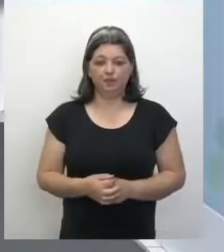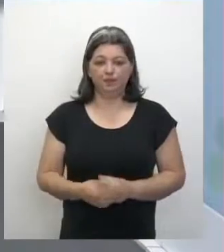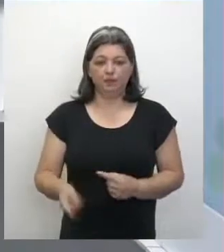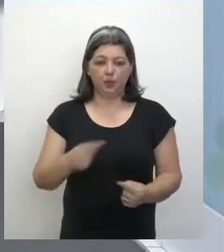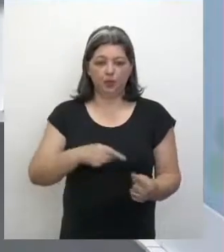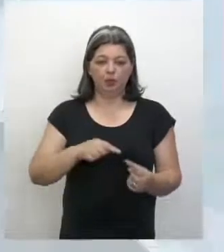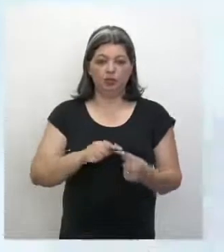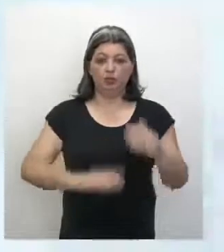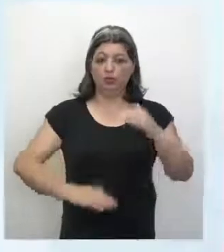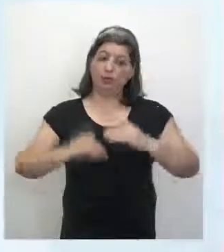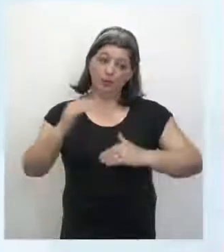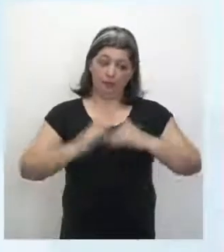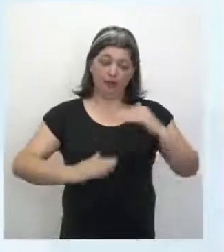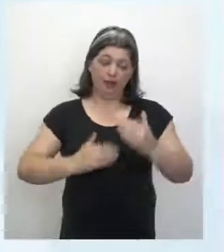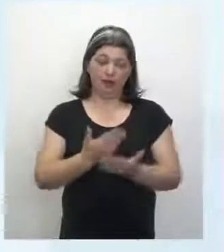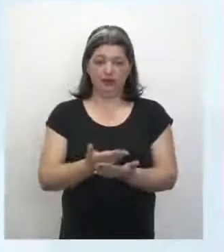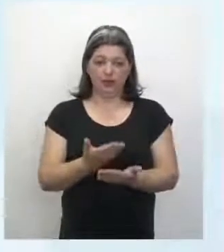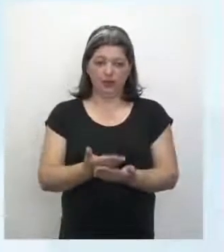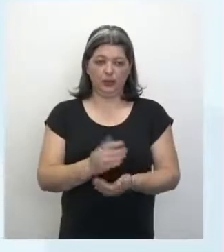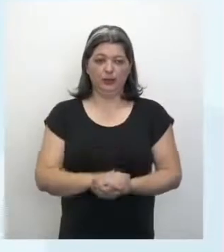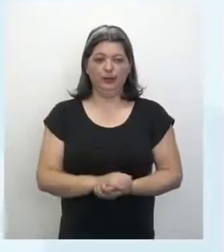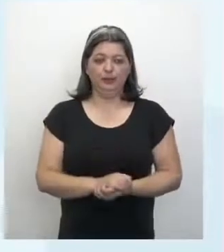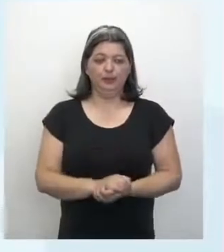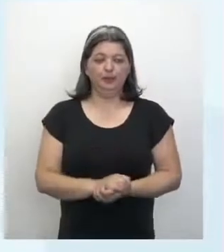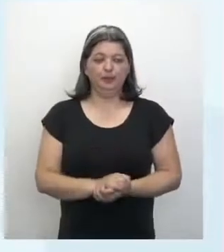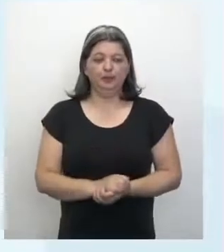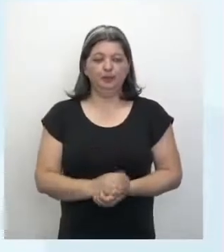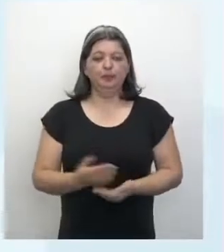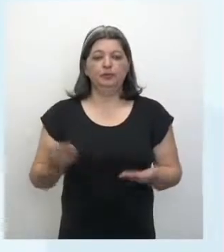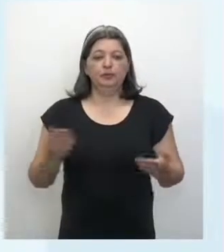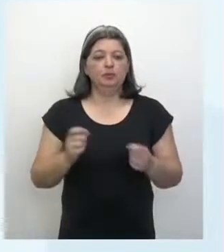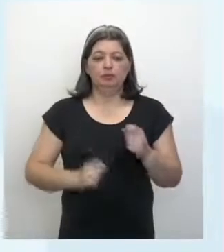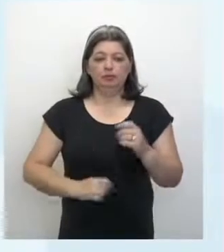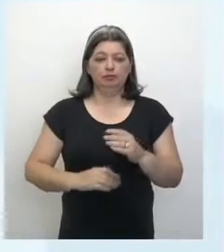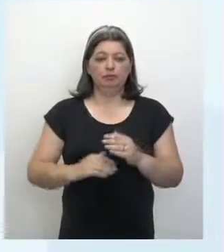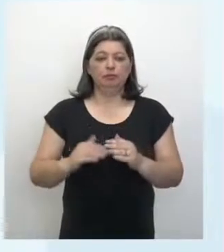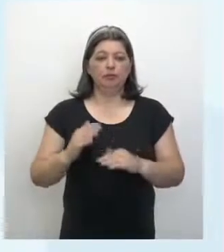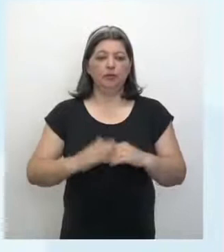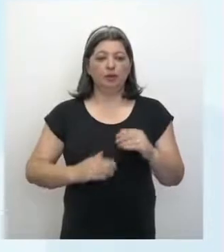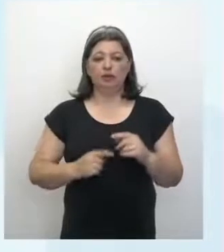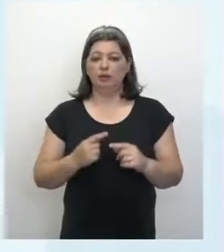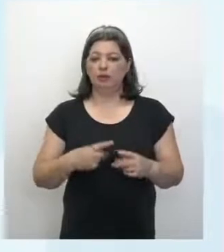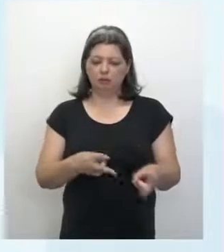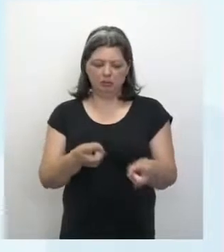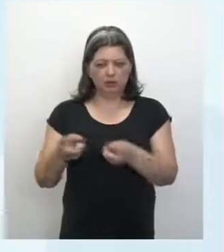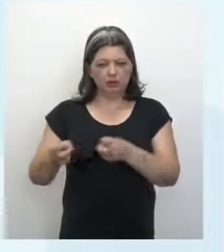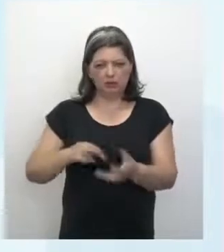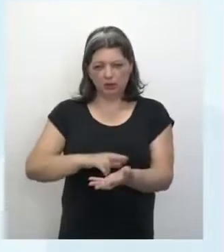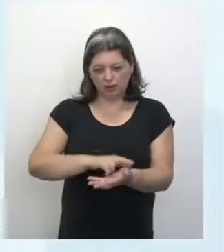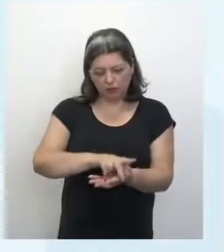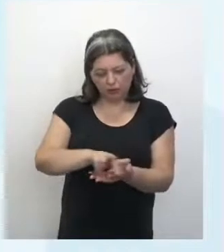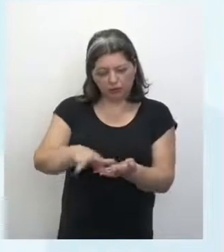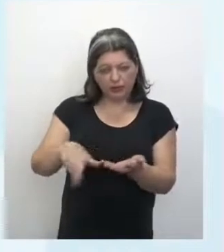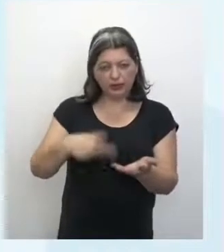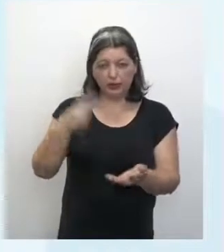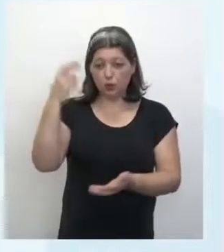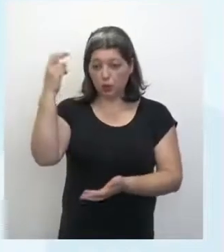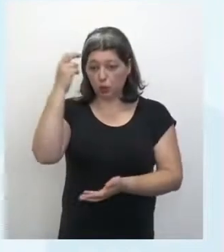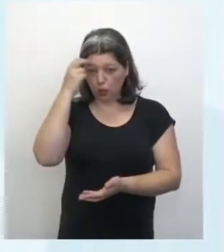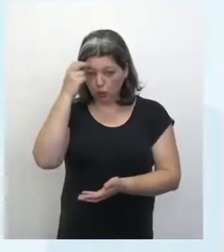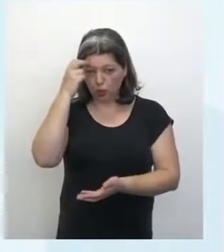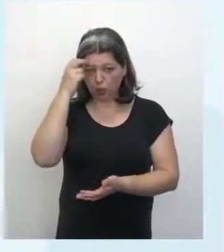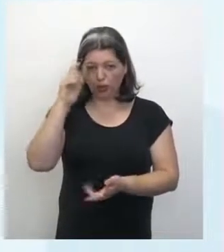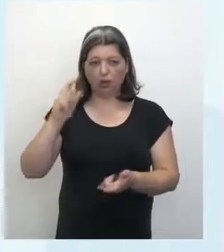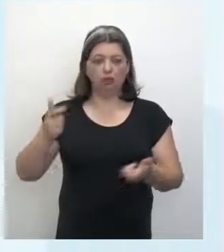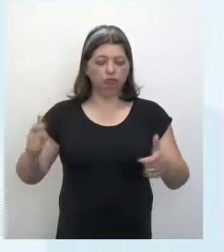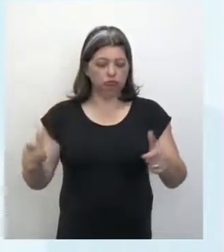e a habilidade da nossa aula. Hoje a nossa habilidade é identificar diferentes manifestações culturais de